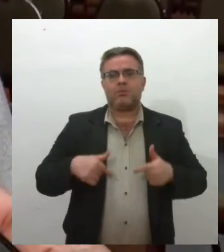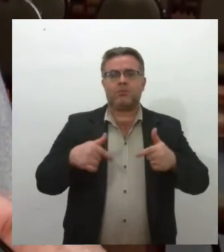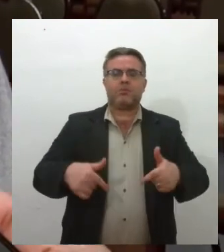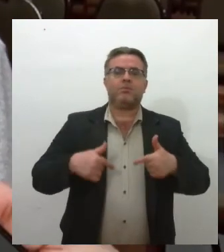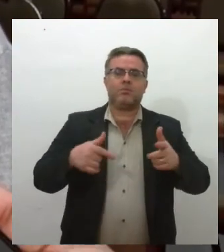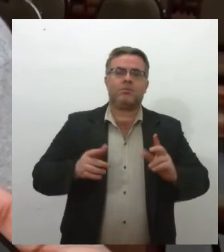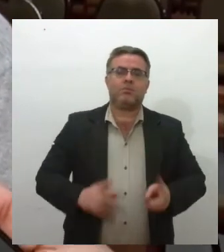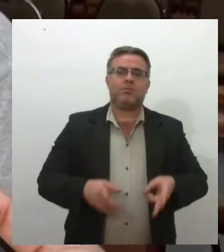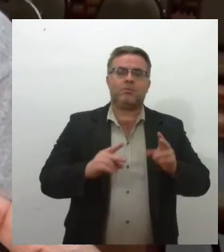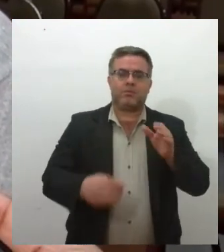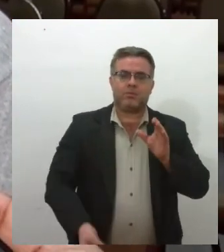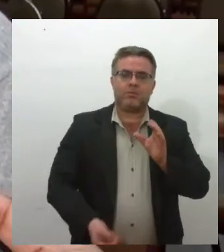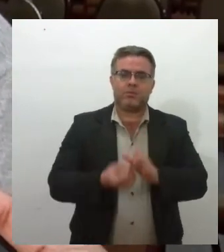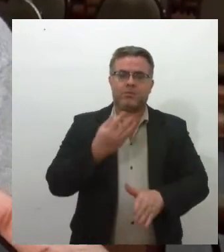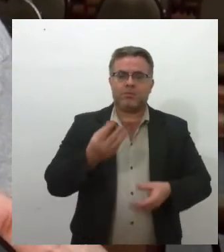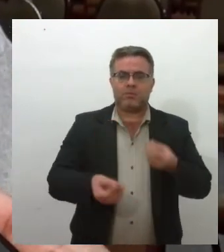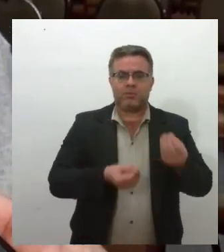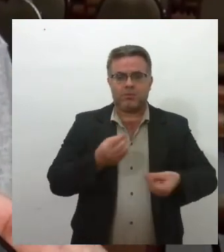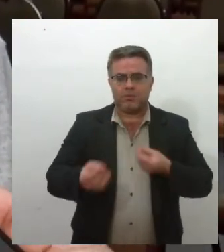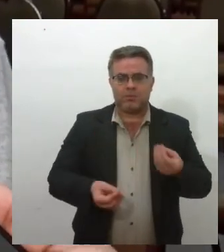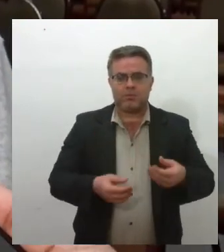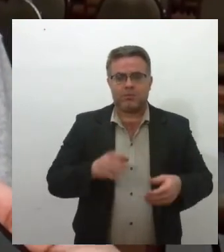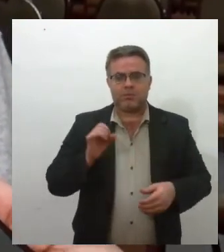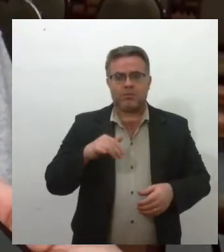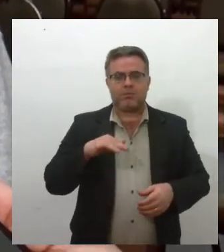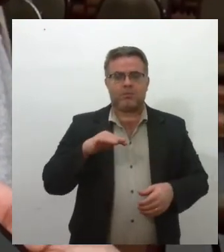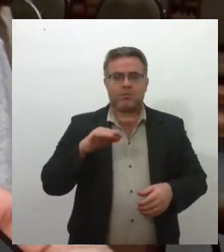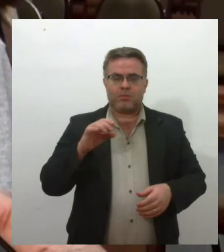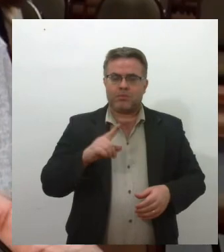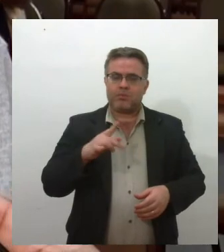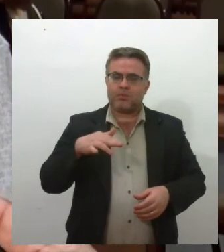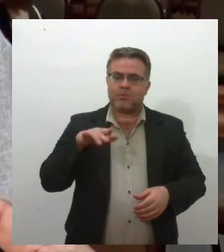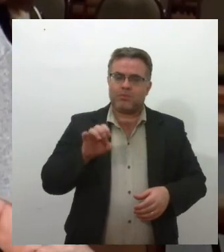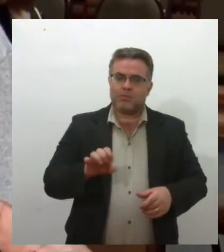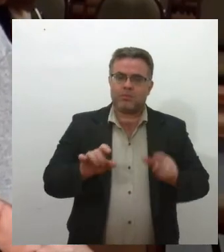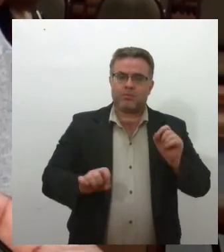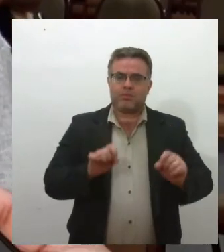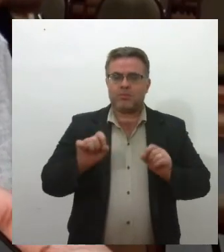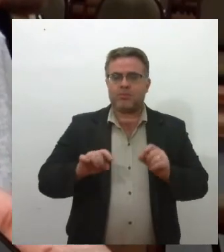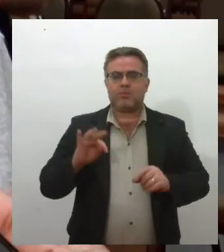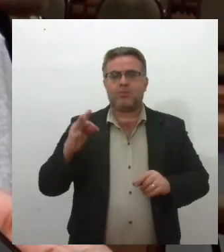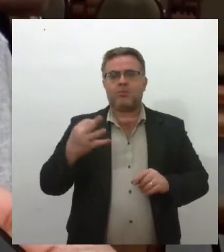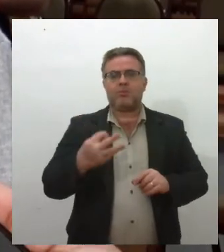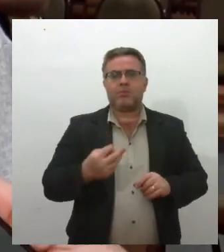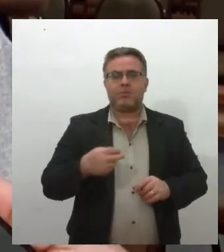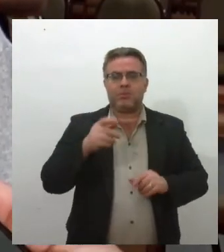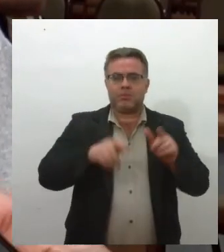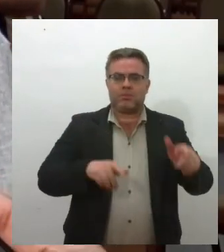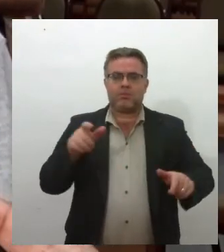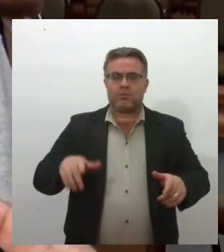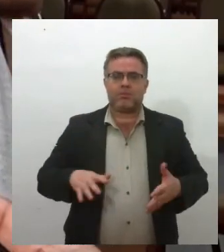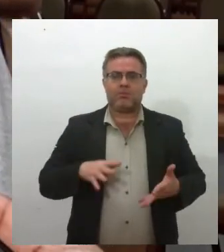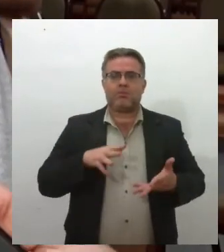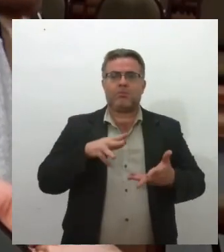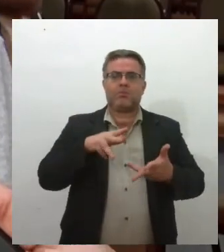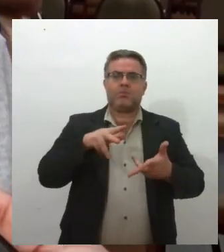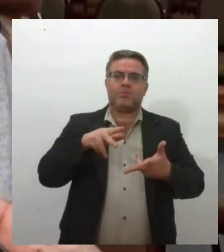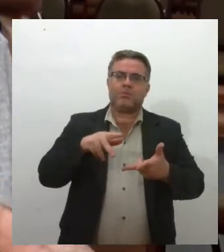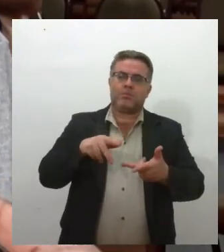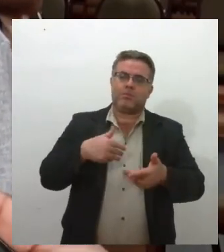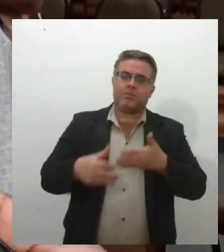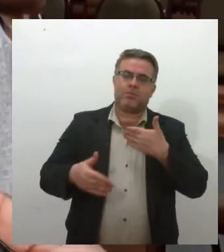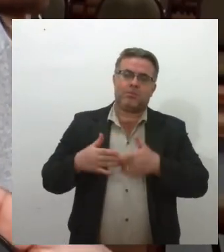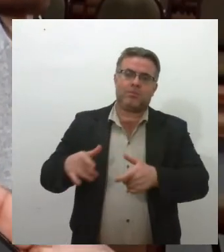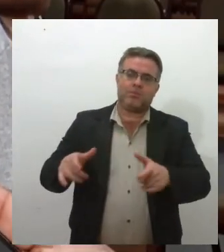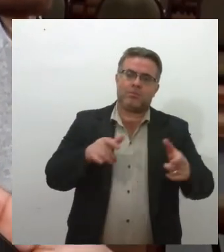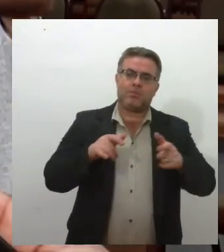exatamente a implementação do caminho de Santa Dulce dos Pobres. Que todos os peregrinos do mundo inteiro, em qualquer parte do